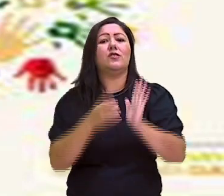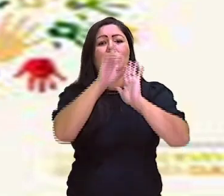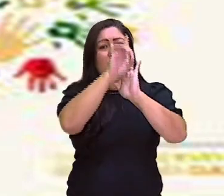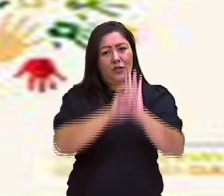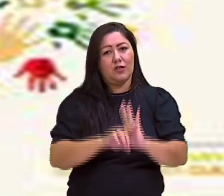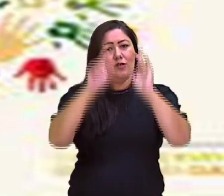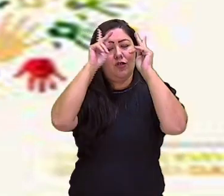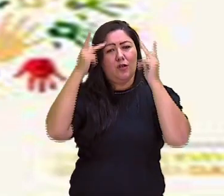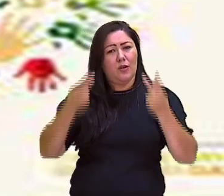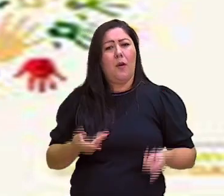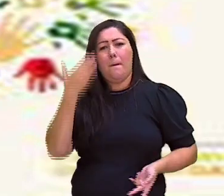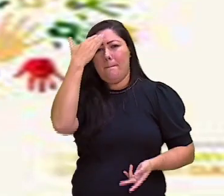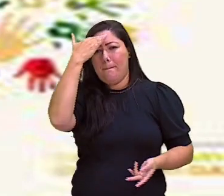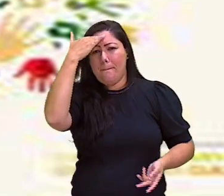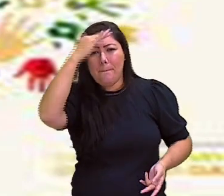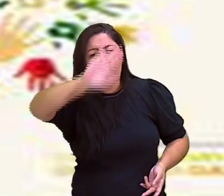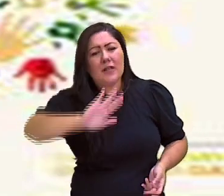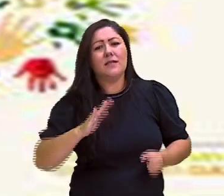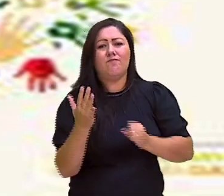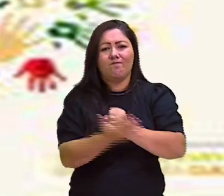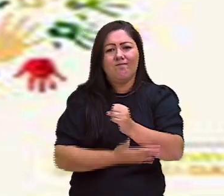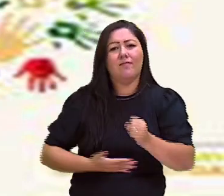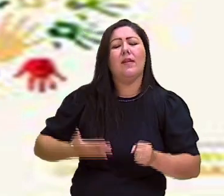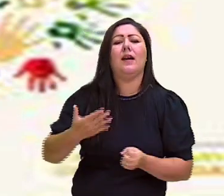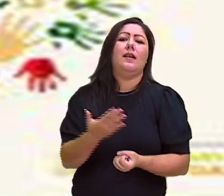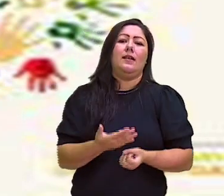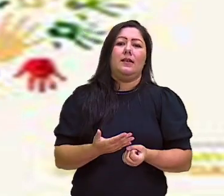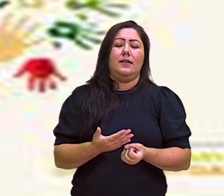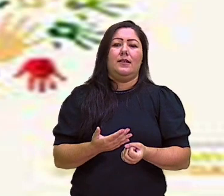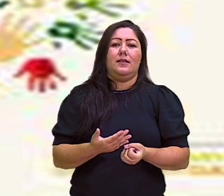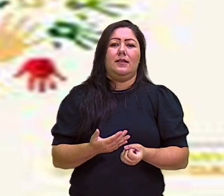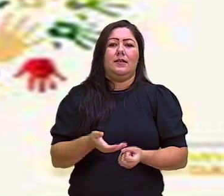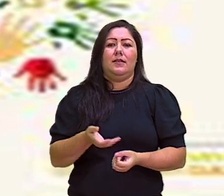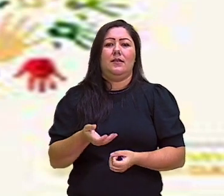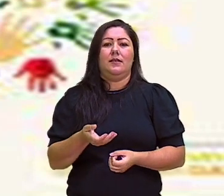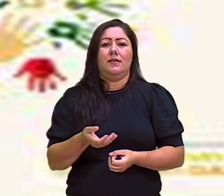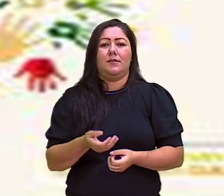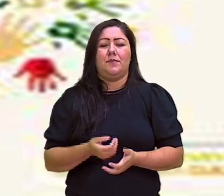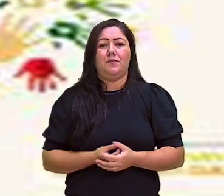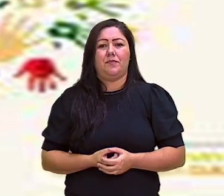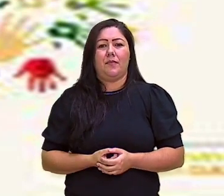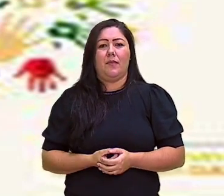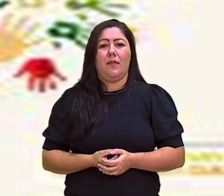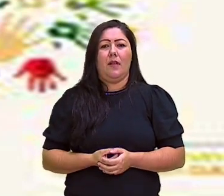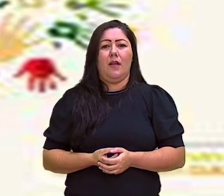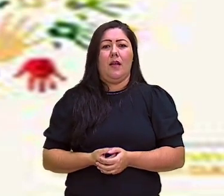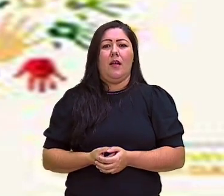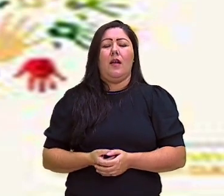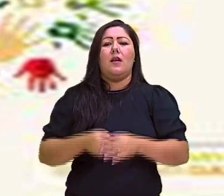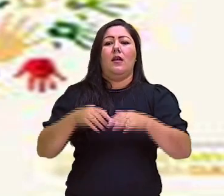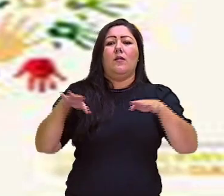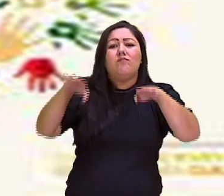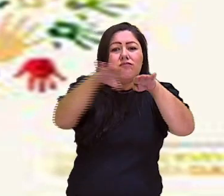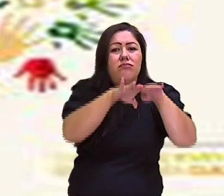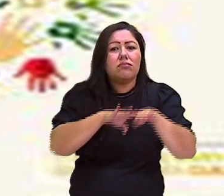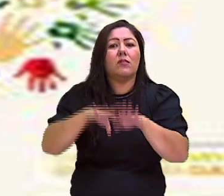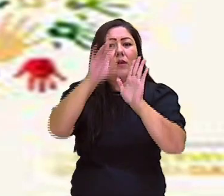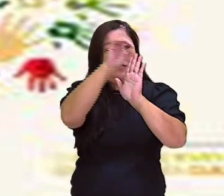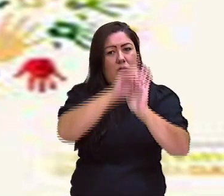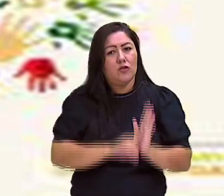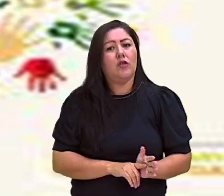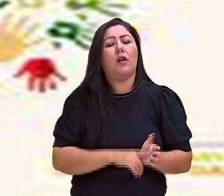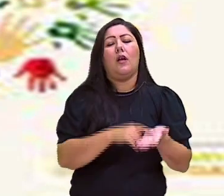humano, na dignidade e no valor da pessoa humana, na igualdade de direitos do homem e